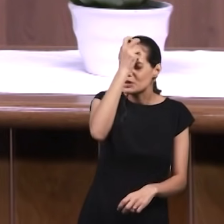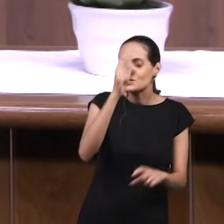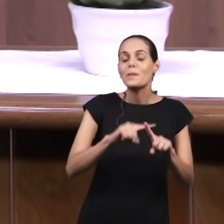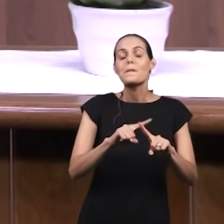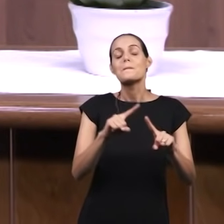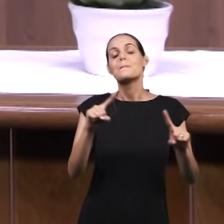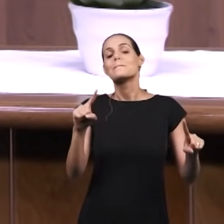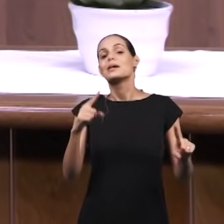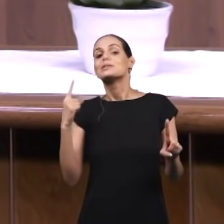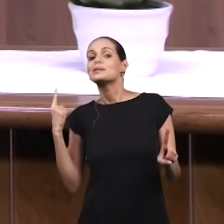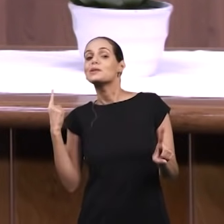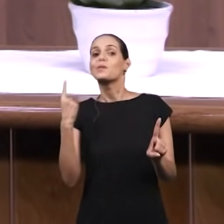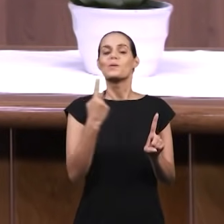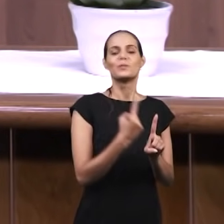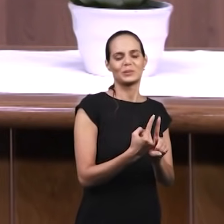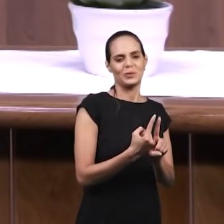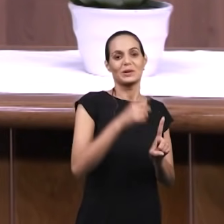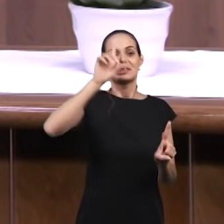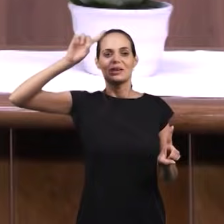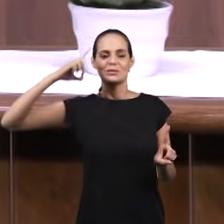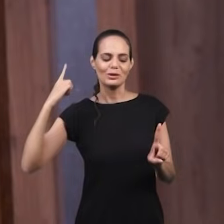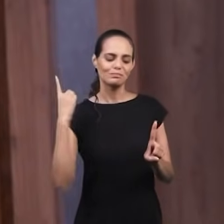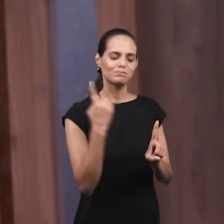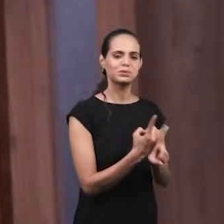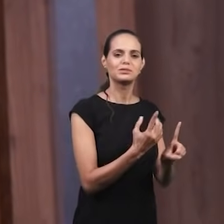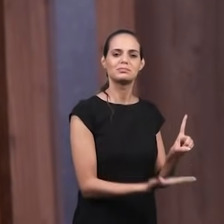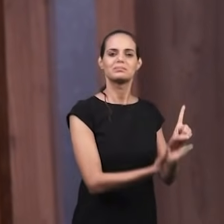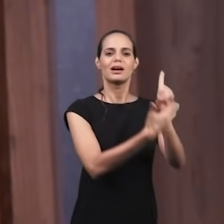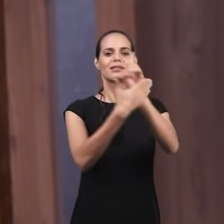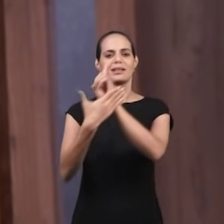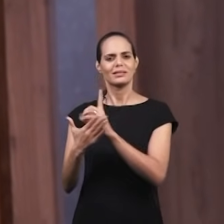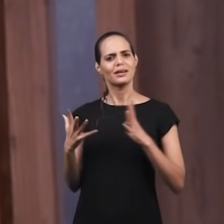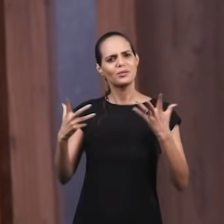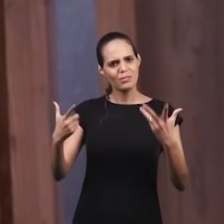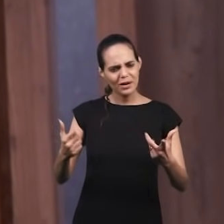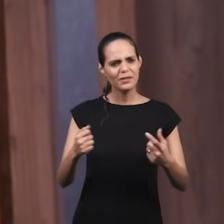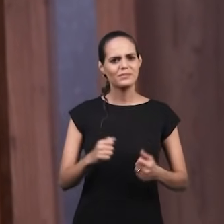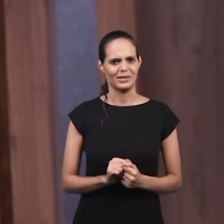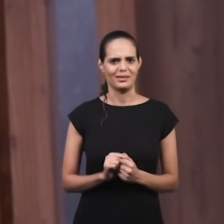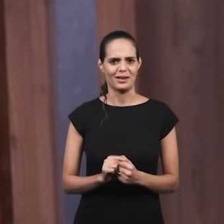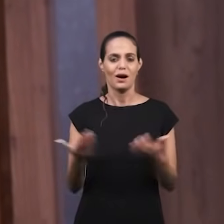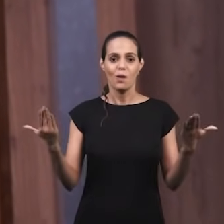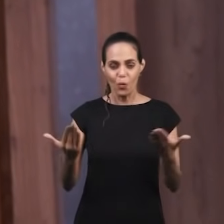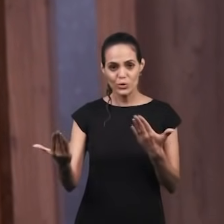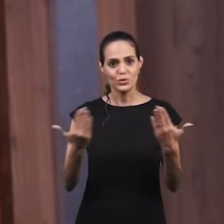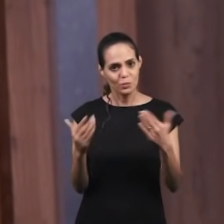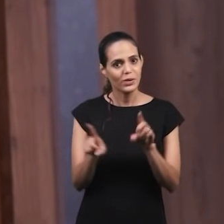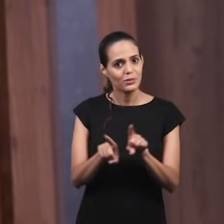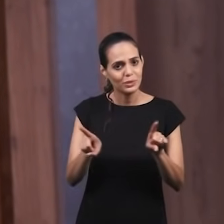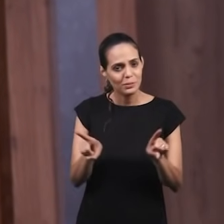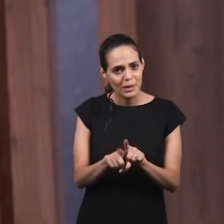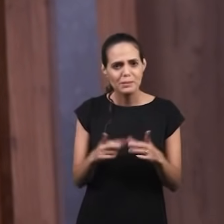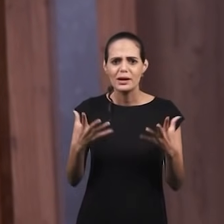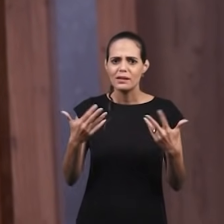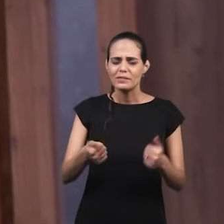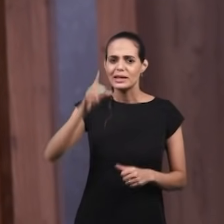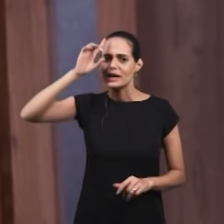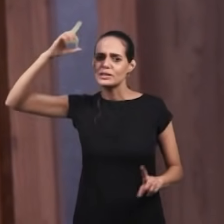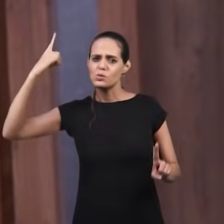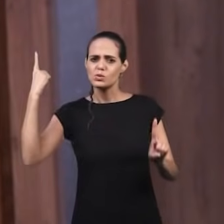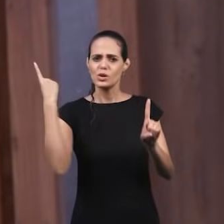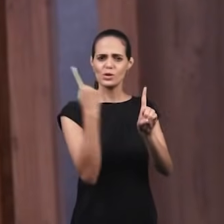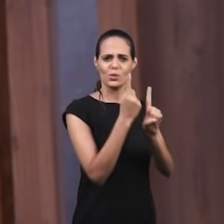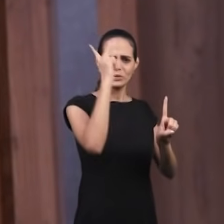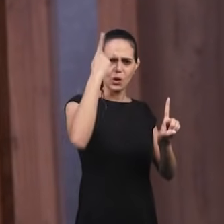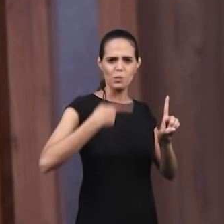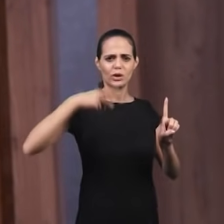são achados, encontrados por Deus. Que maravilha é o homem ser achado por Deus.